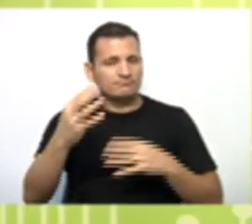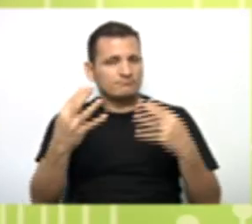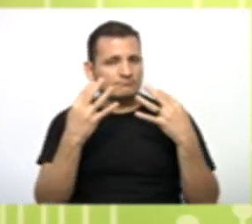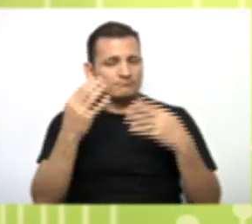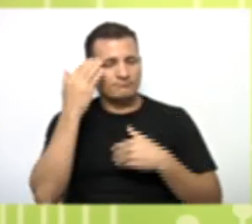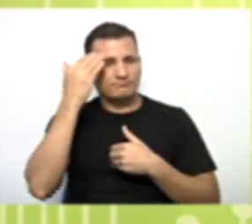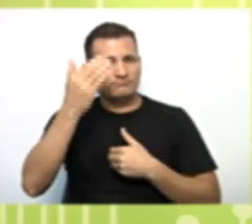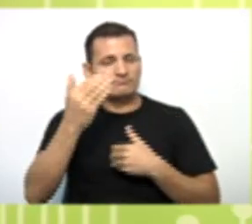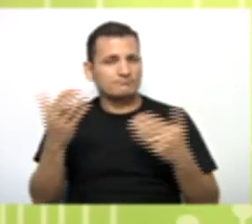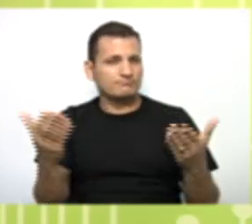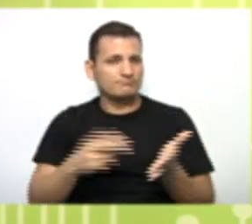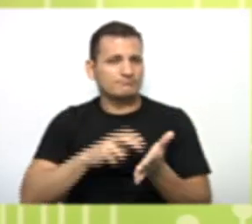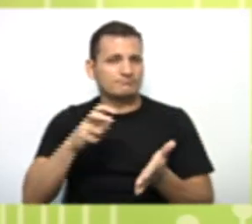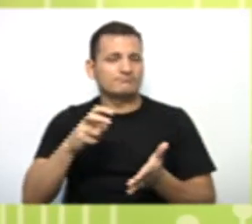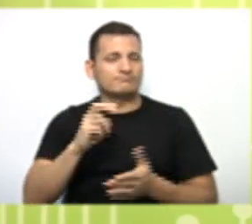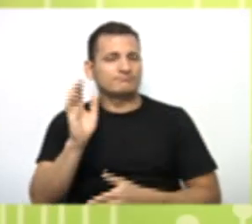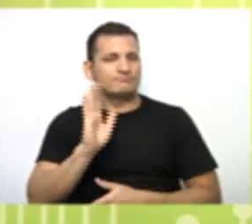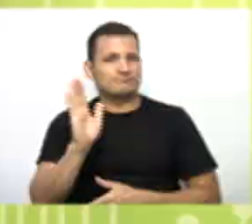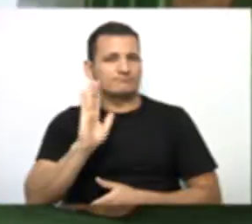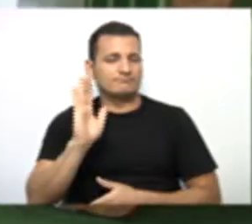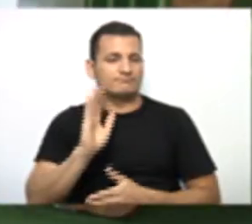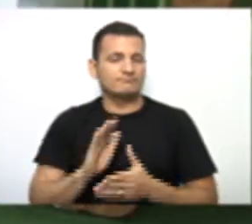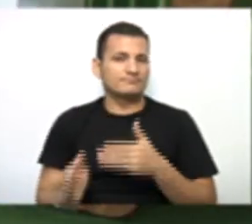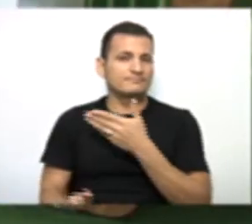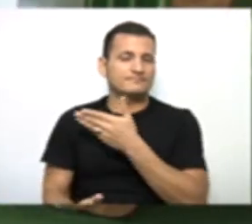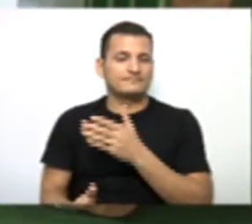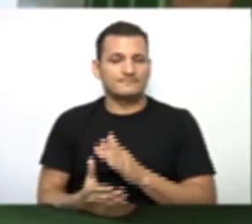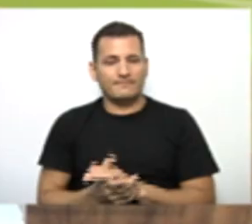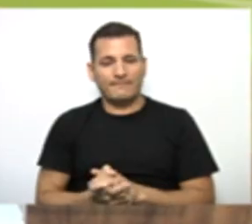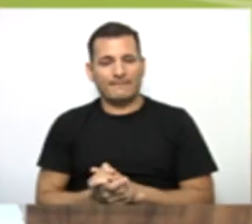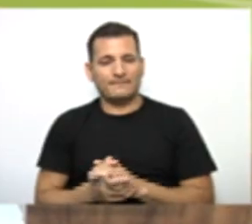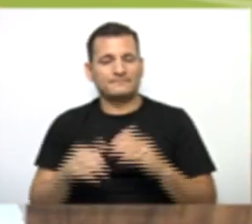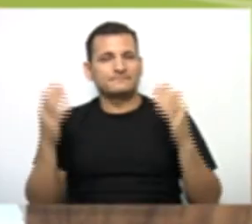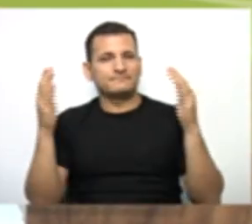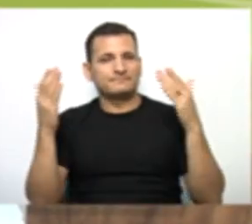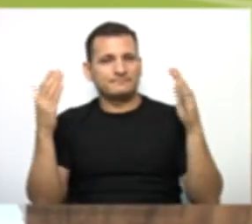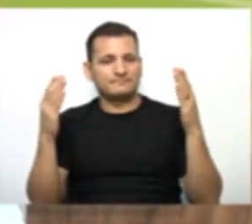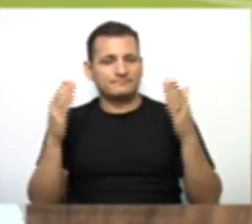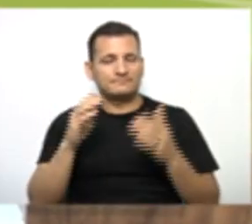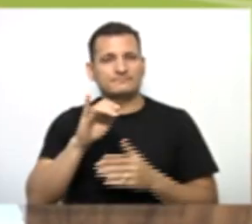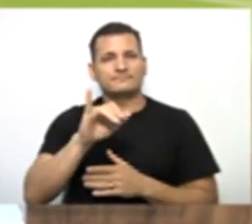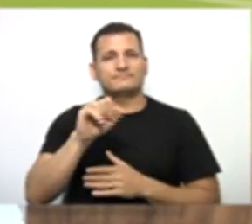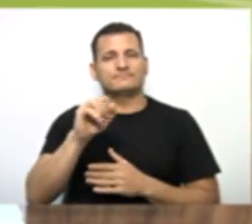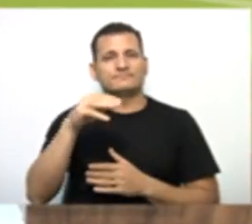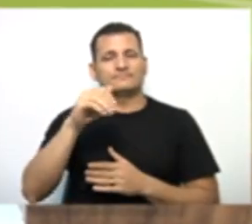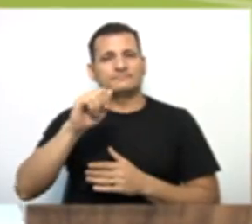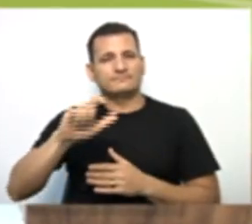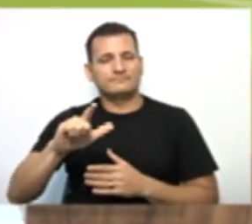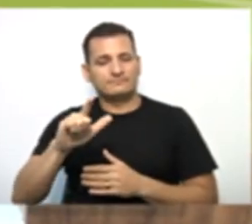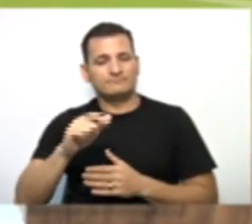por essa manhã e até a próxima. Professor? Parabéns para o aluno Ismael, ele